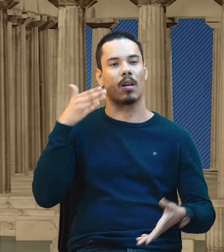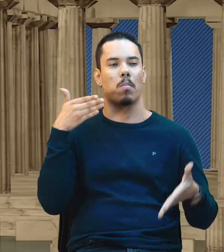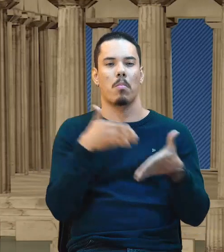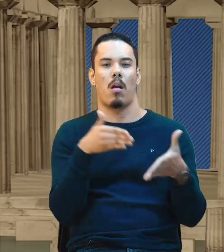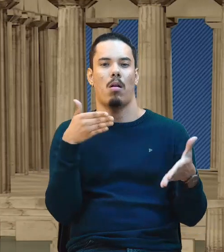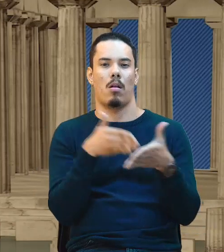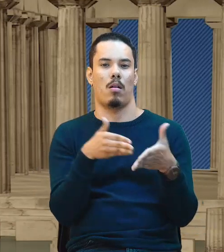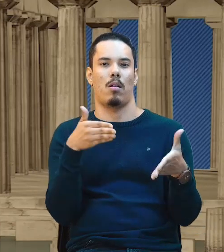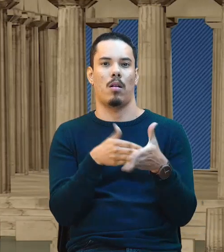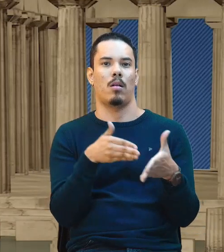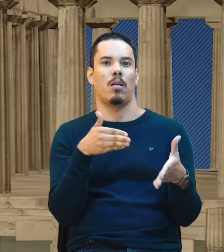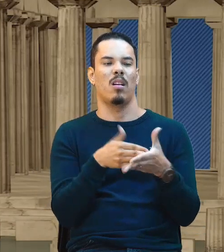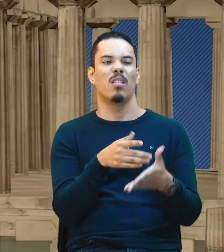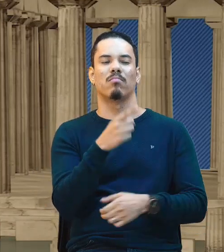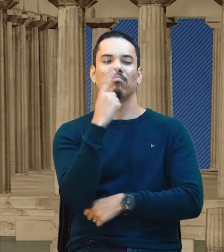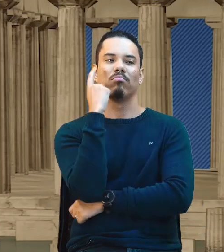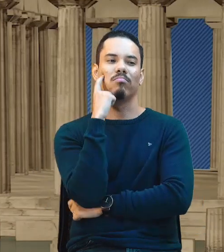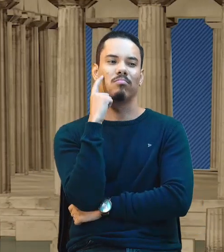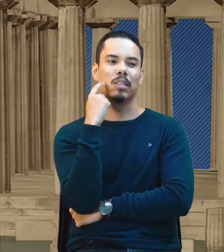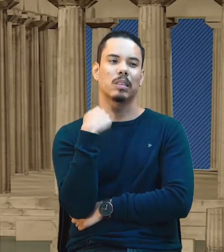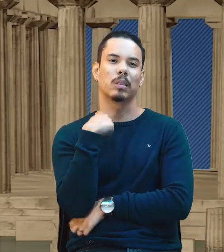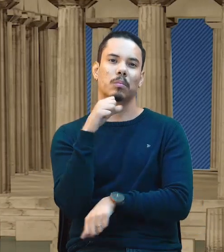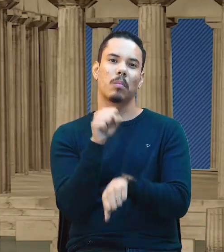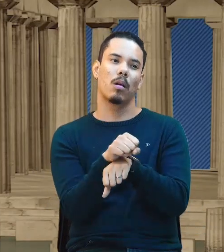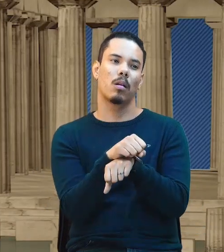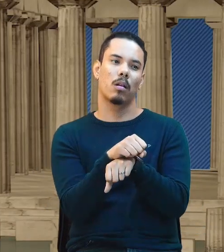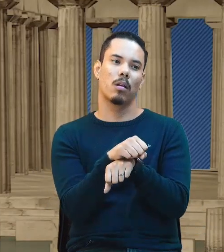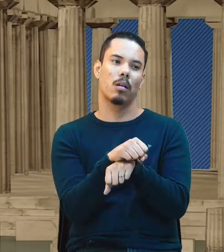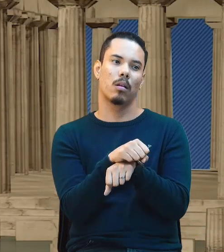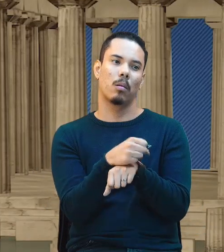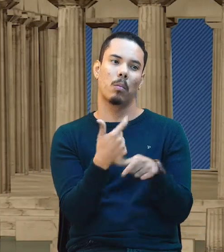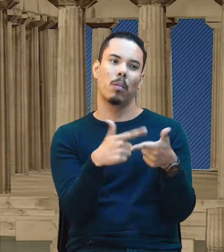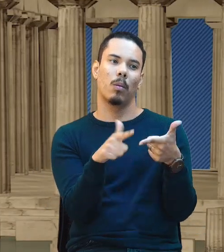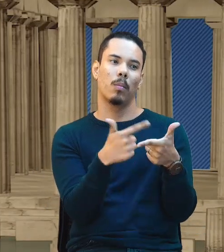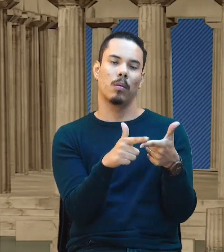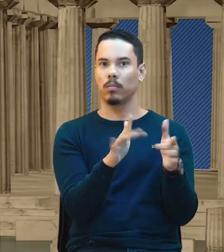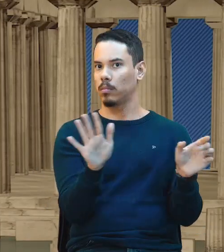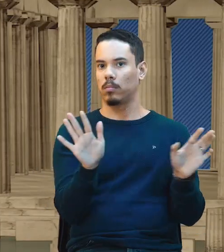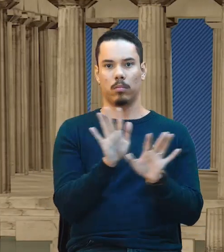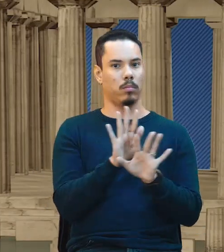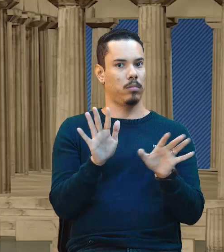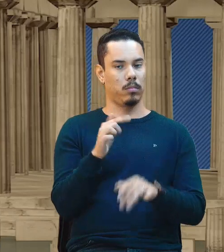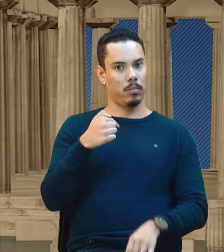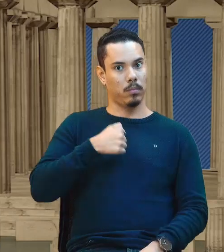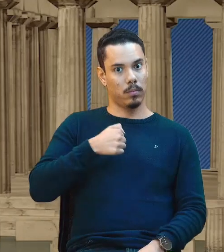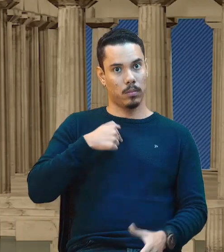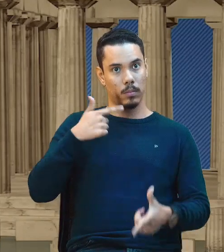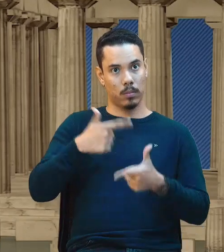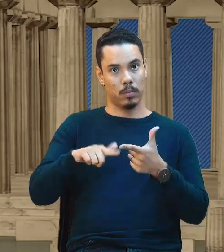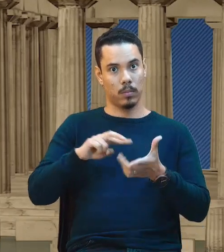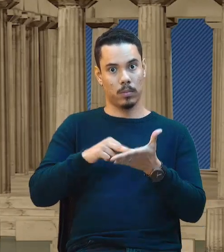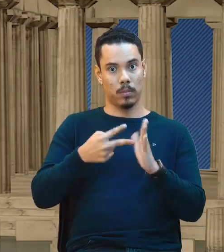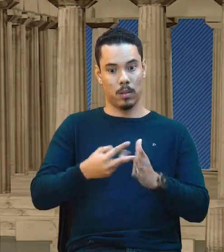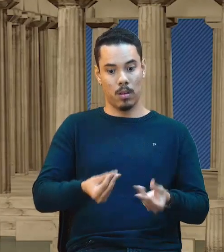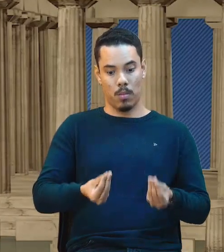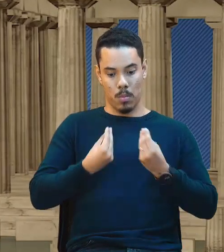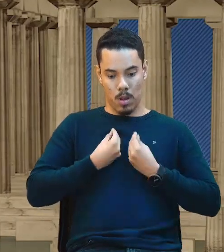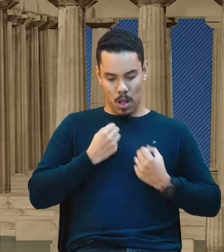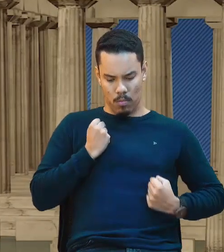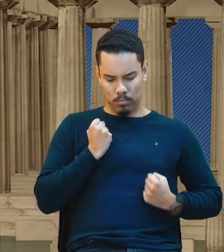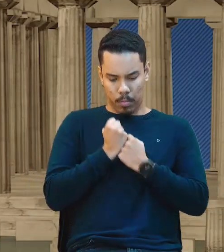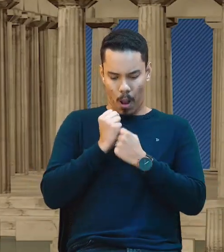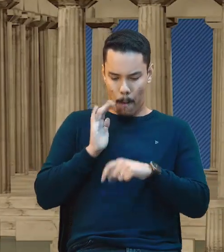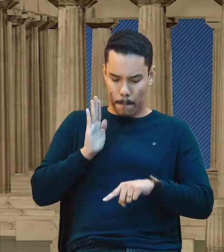problema apareceu, eu fiquei parado, estático. Não. Que os problemas sejam um trampolim. Resolva esse